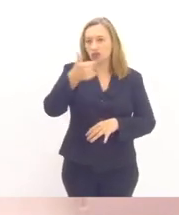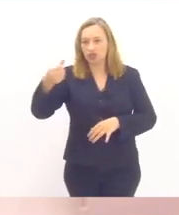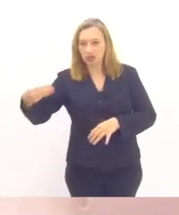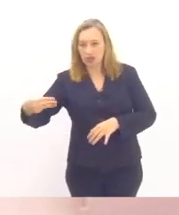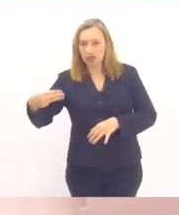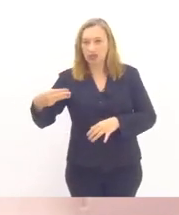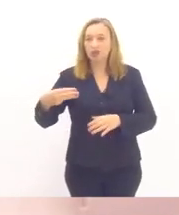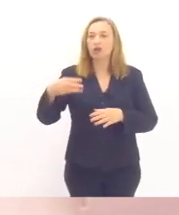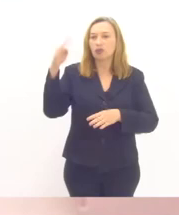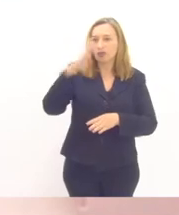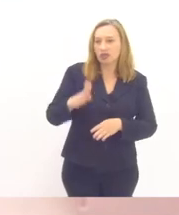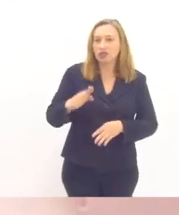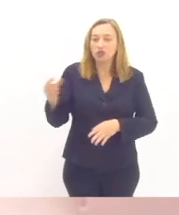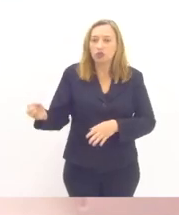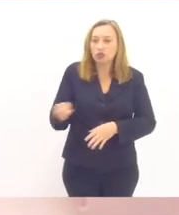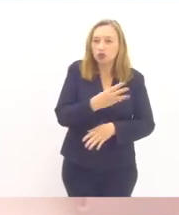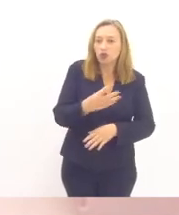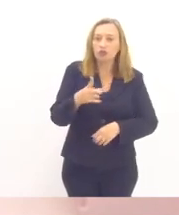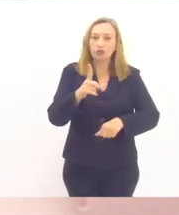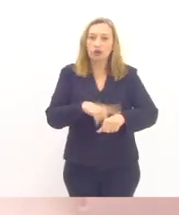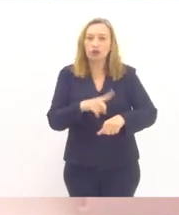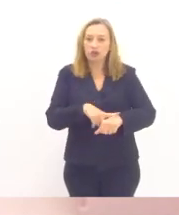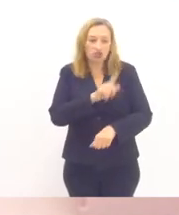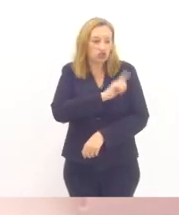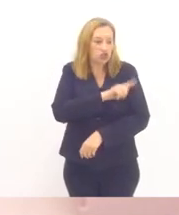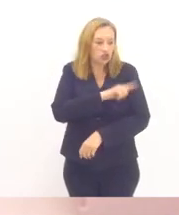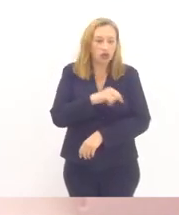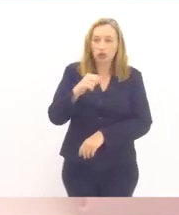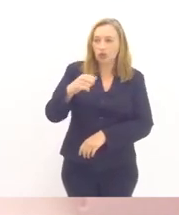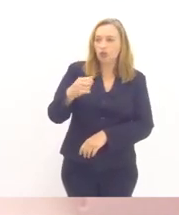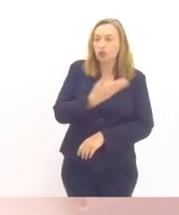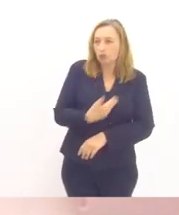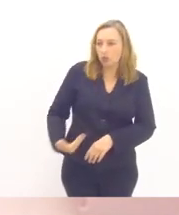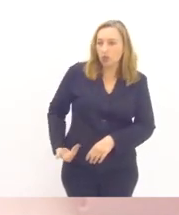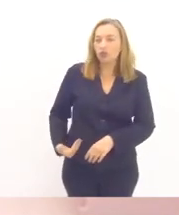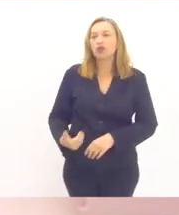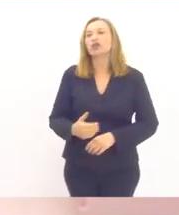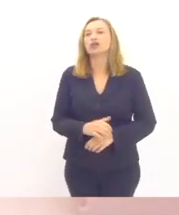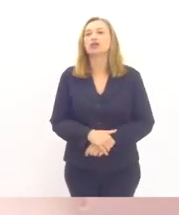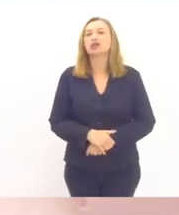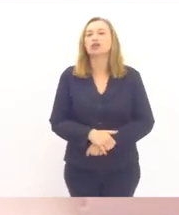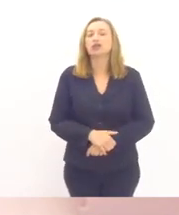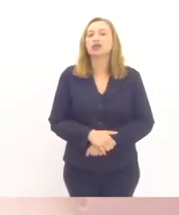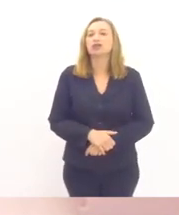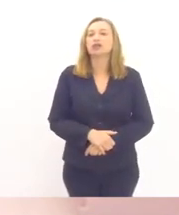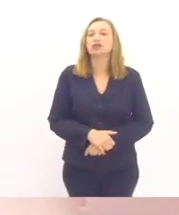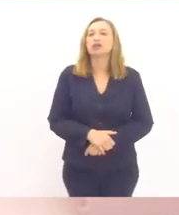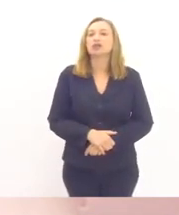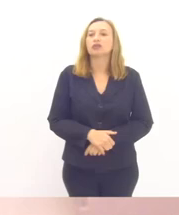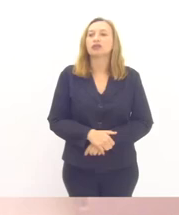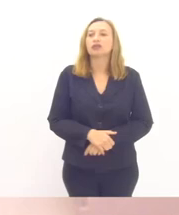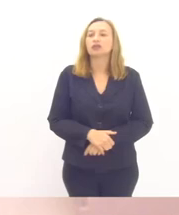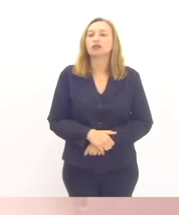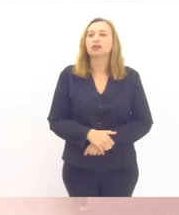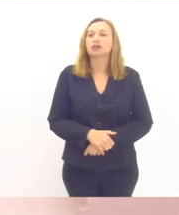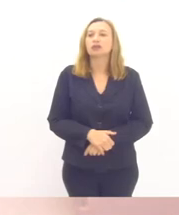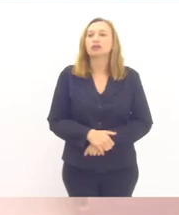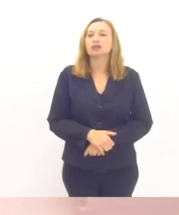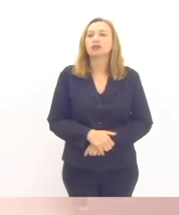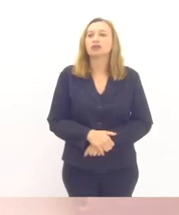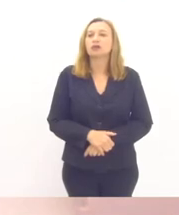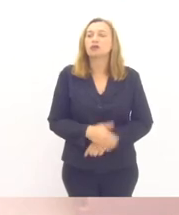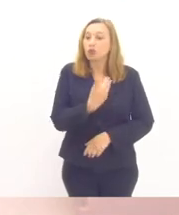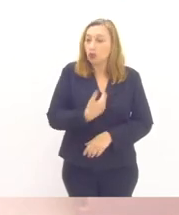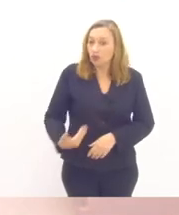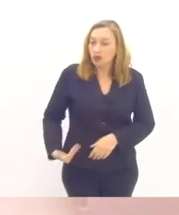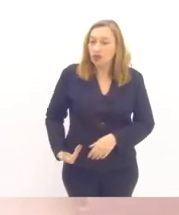Brasil vai começar um novo quadriênio de gestão pública, tanto nos estados quanto na esfera federal. E, no caso da esfera federal, o